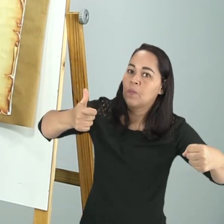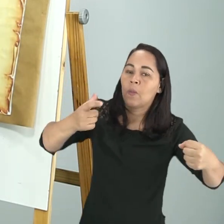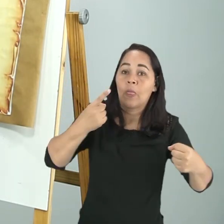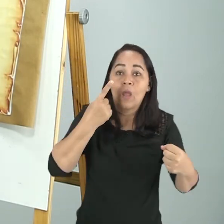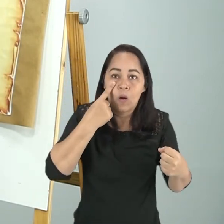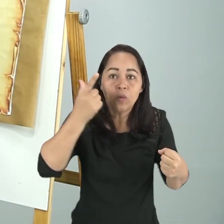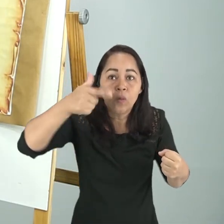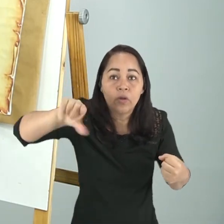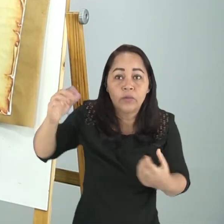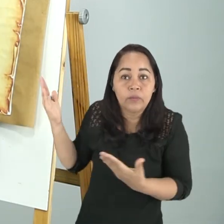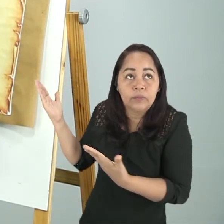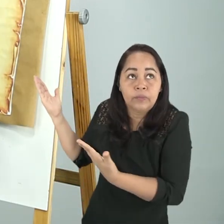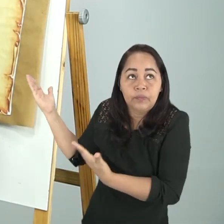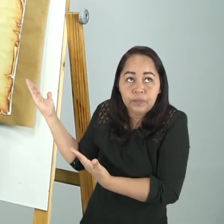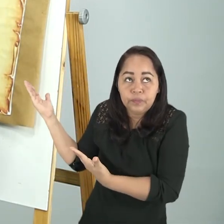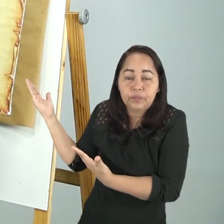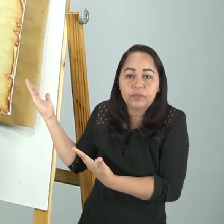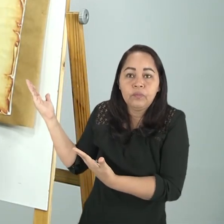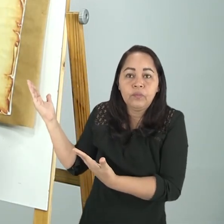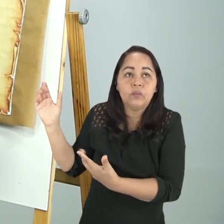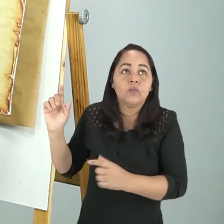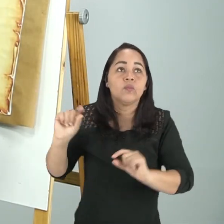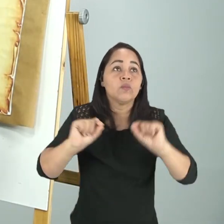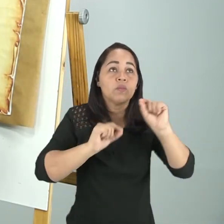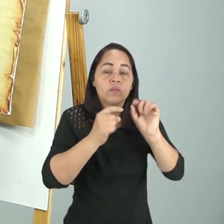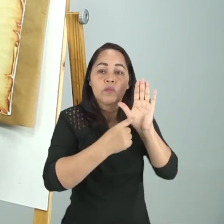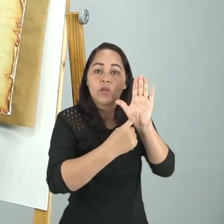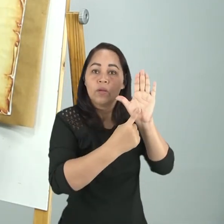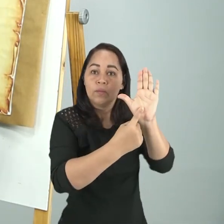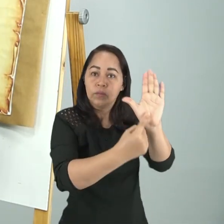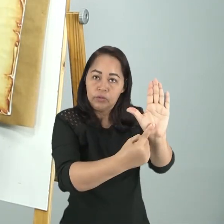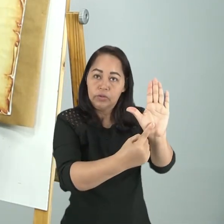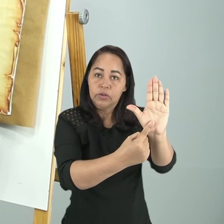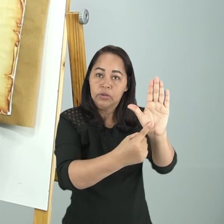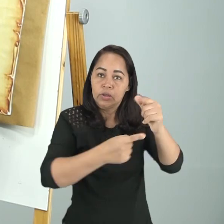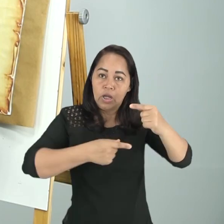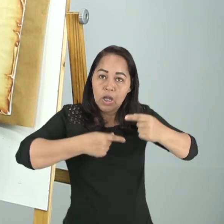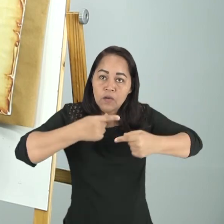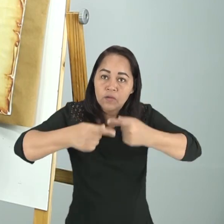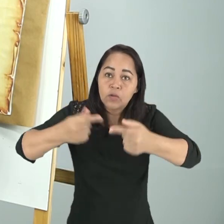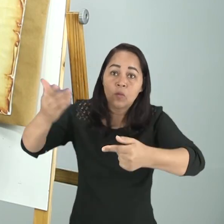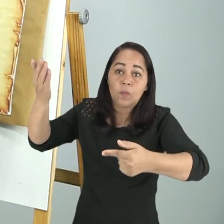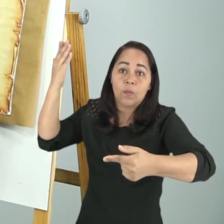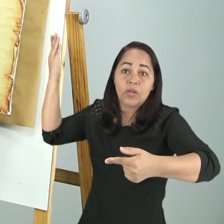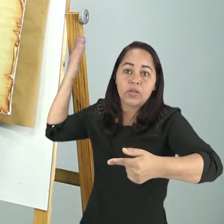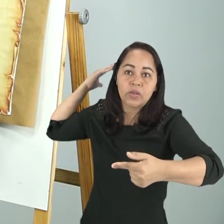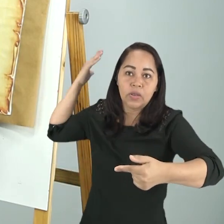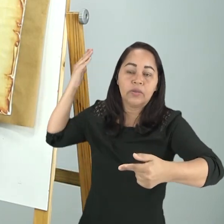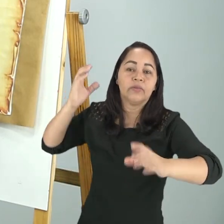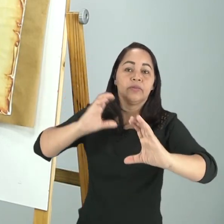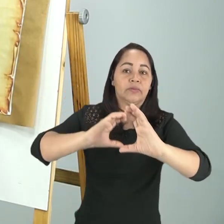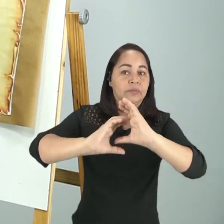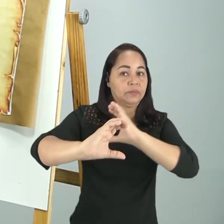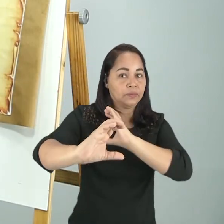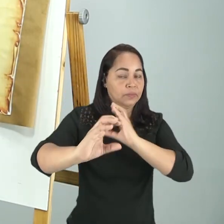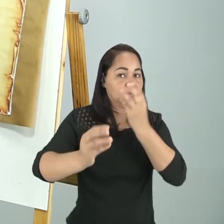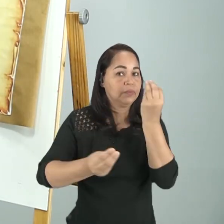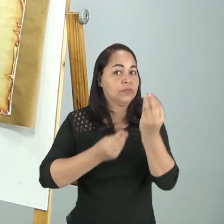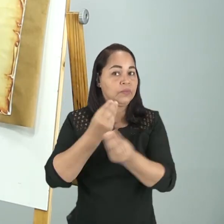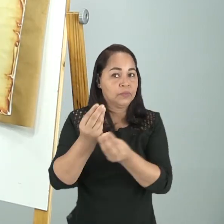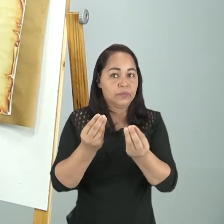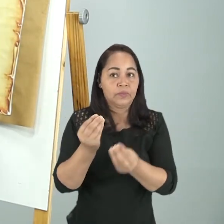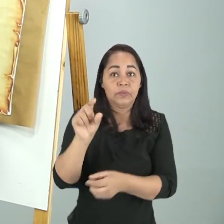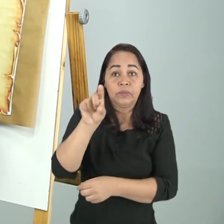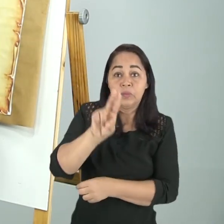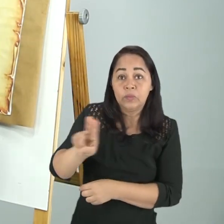esse daqui, ó, esse aqui é bem, ó, traz um pouco dessa evolução. Aliás, um pouco não, traz muito, muito dessa